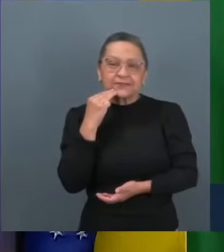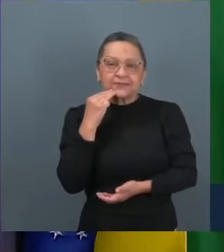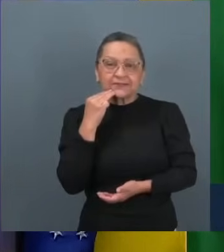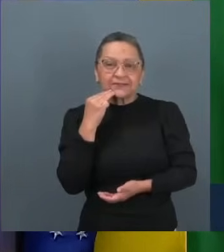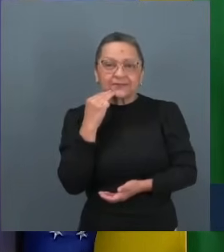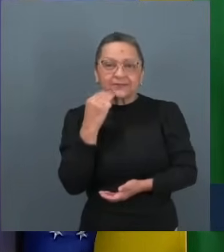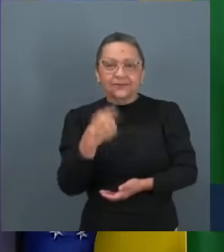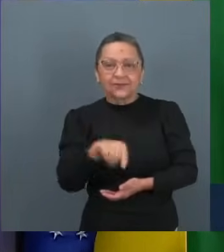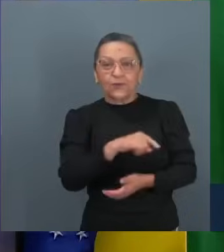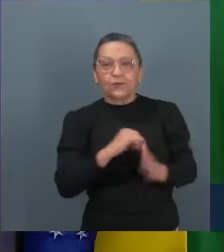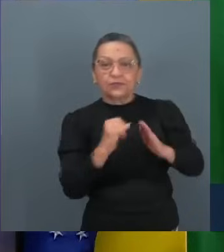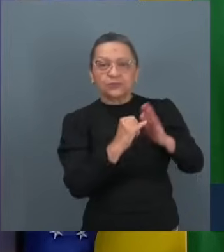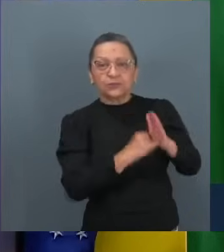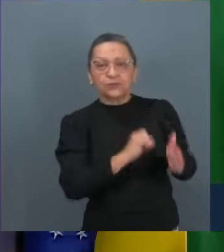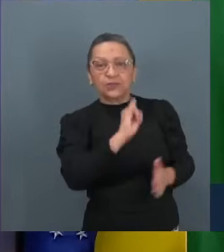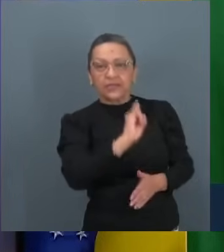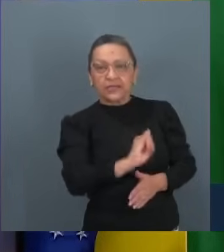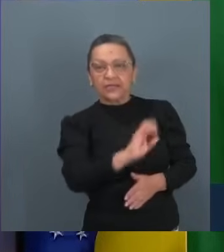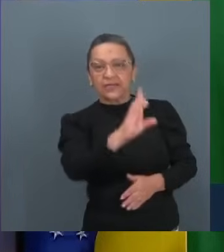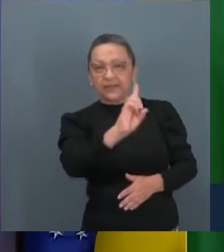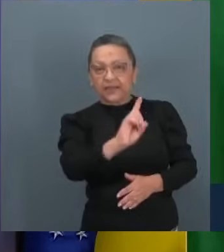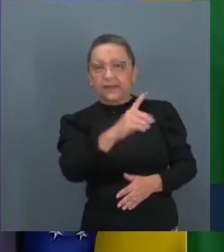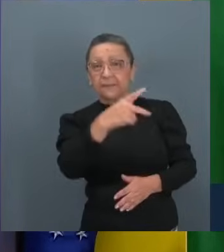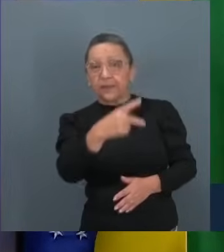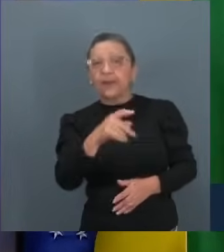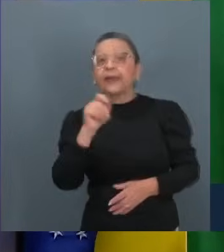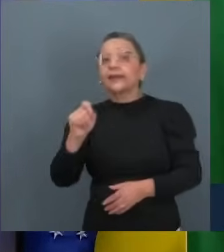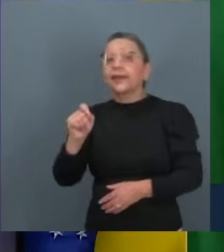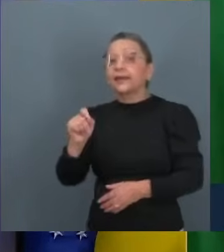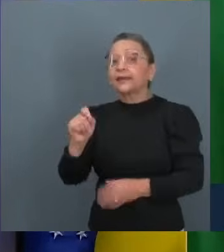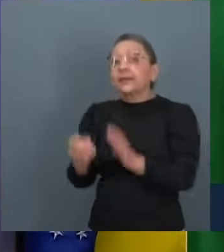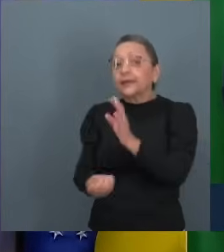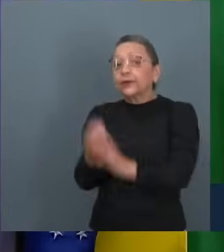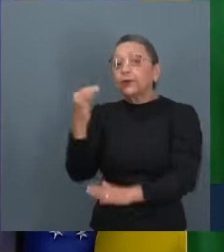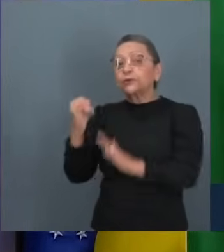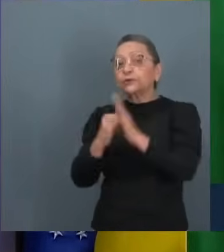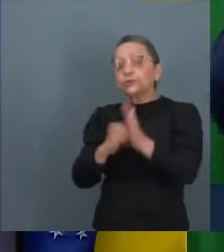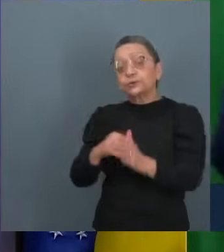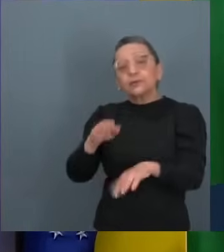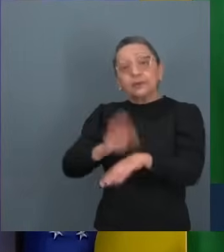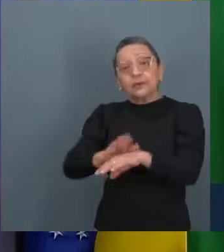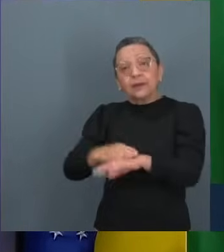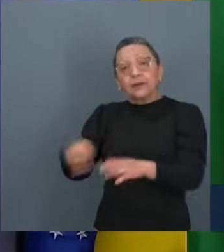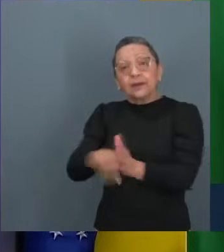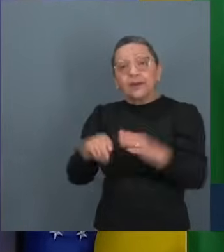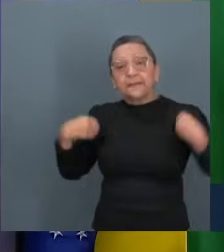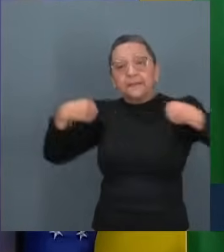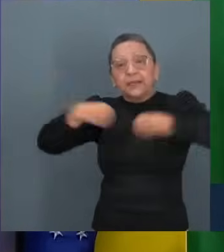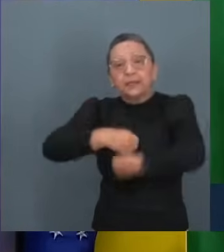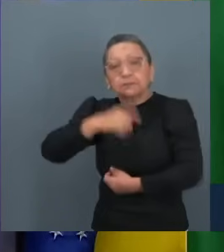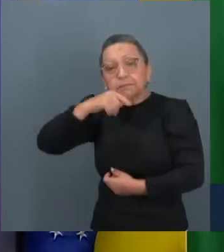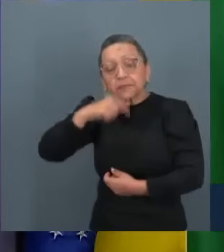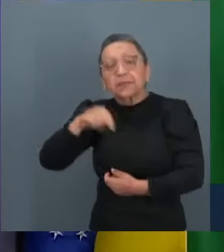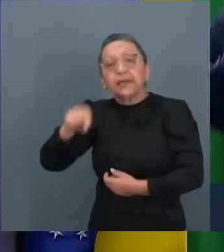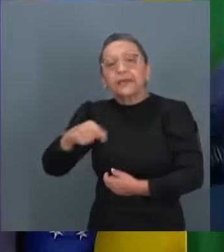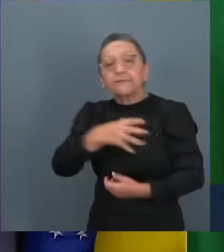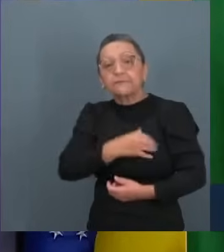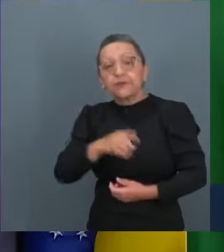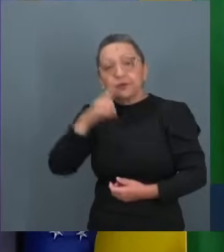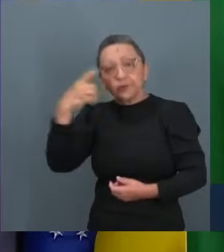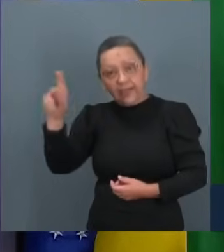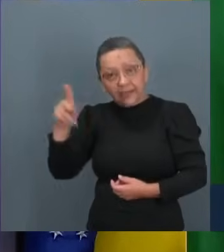reais com o IDP, instituto fundado pelo próprio ministro Gilmar Mendes e dirigido pelo seu filho. E ele vai dar uma